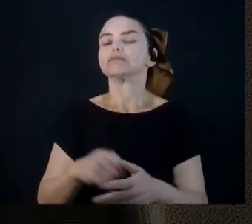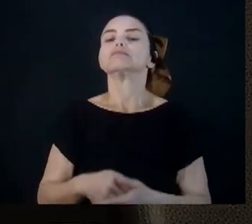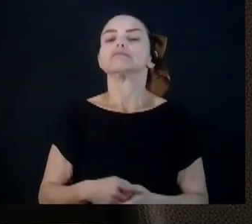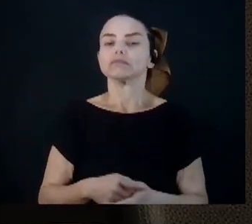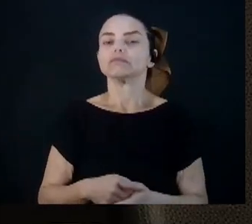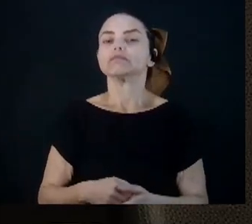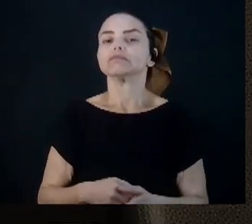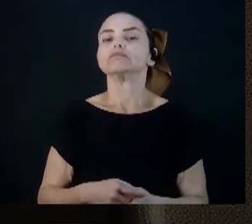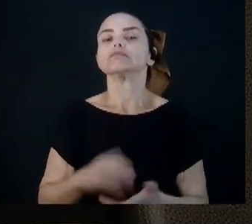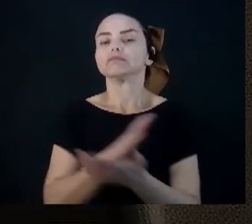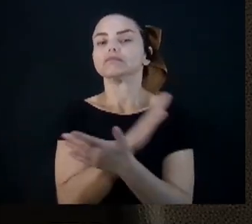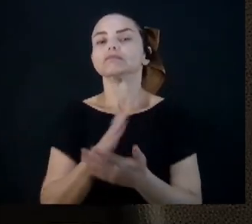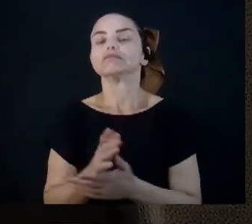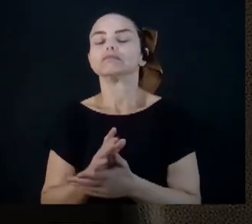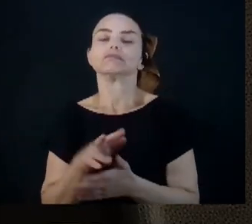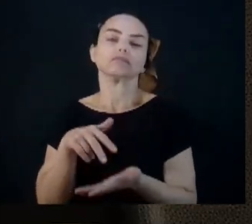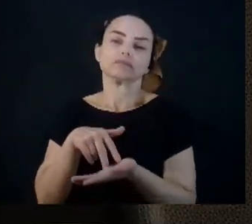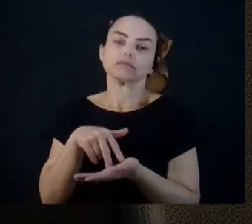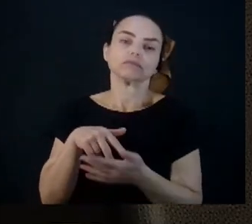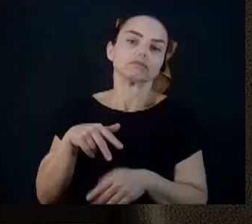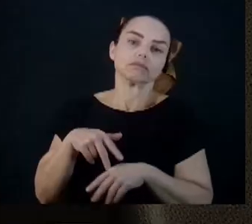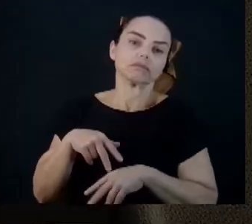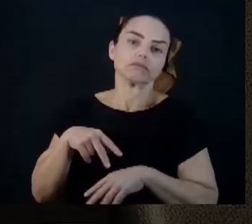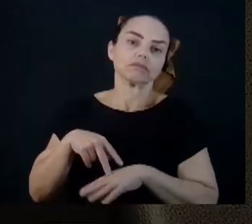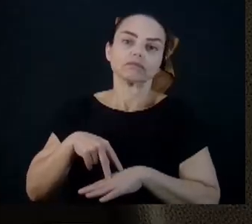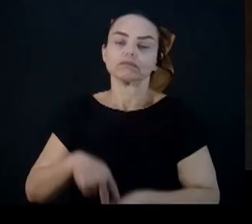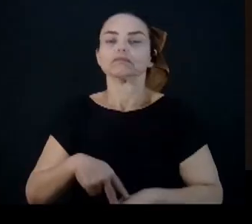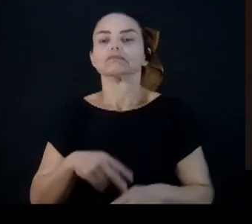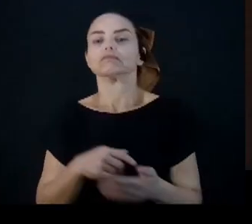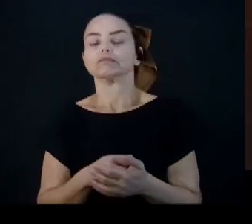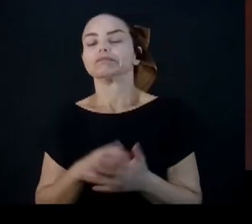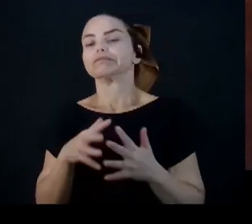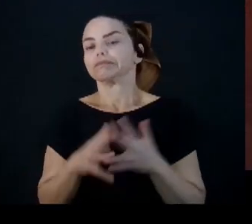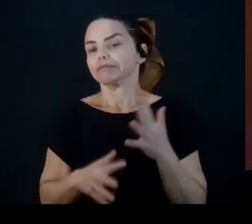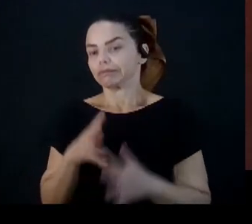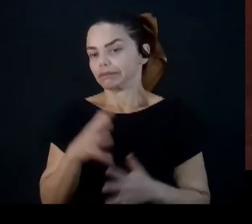alguns posicionamentos, no mínimo, bem complicados.